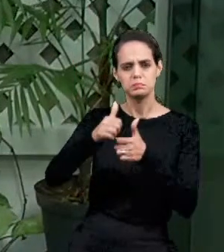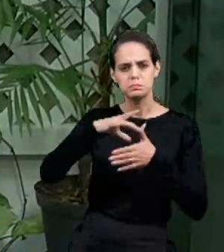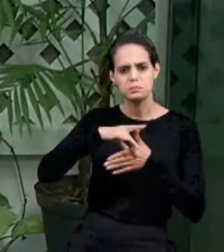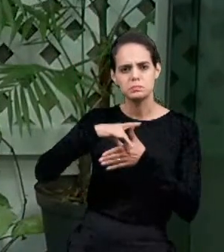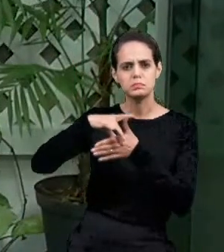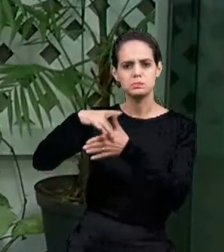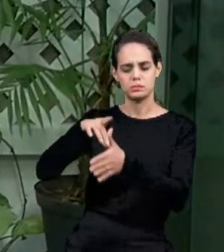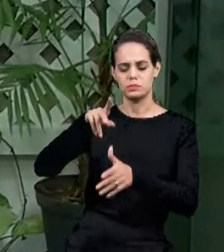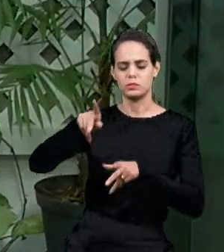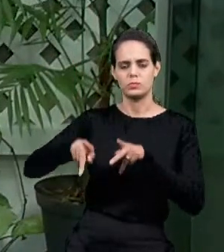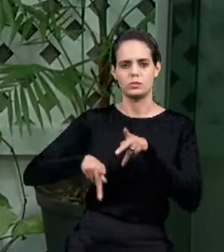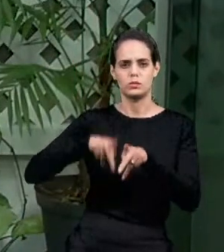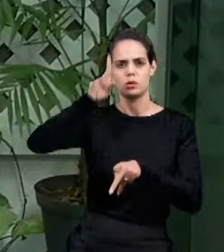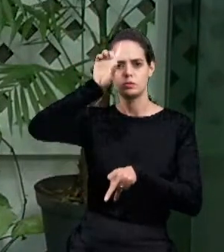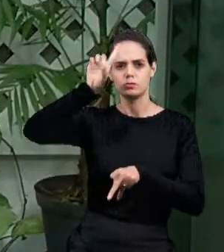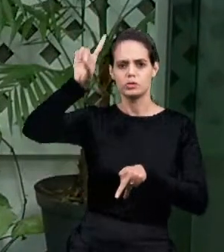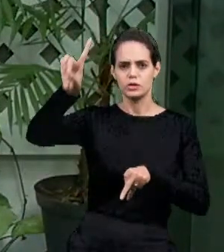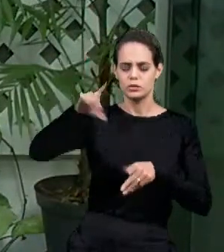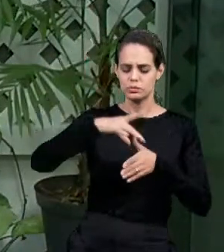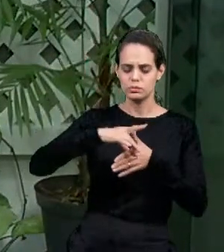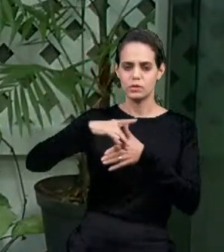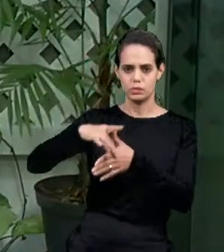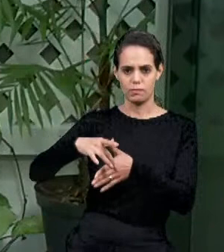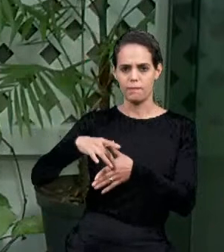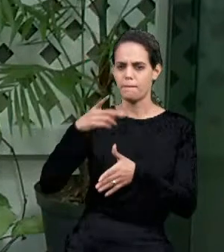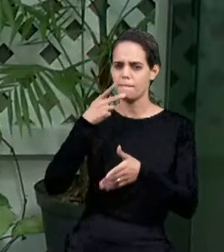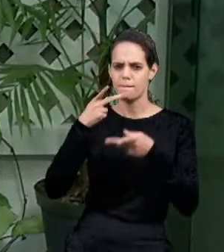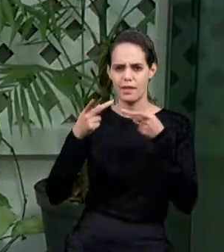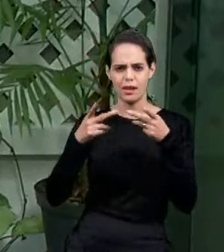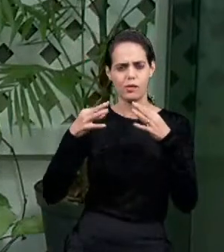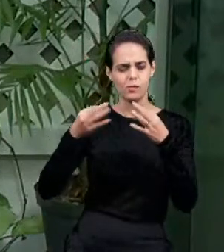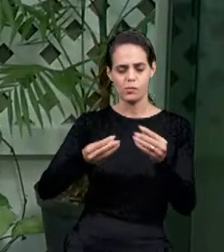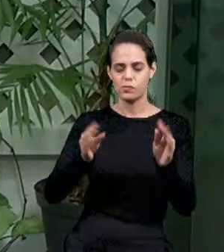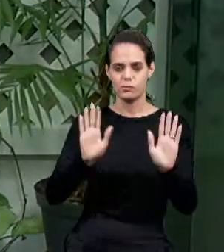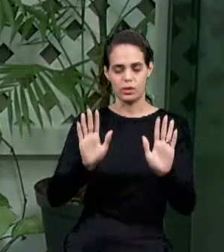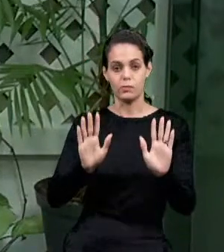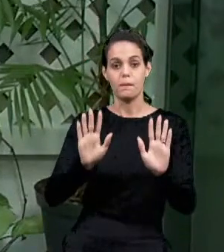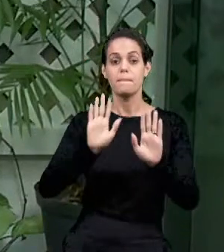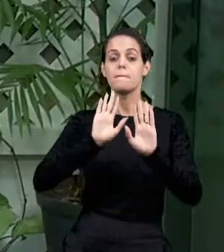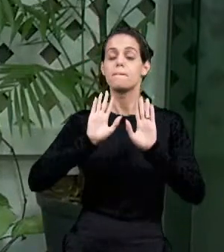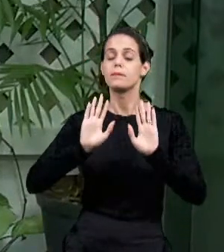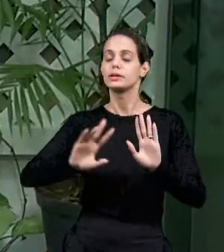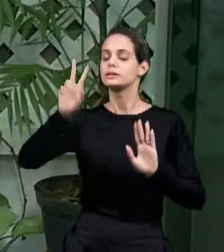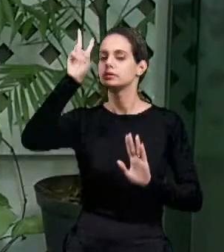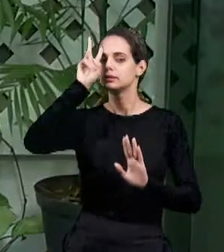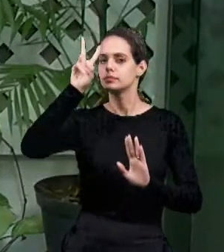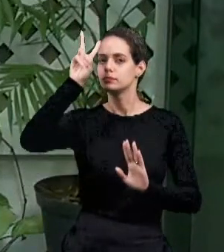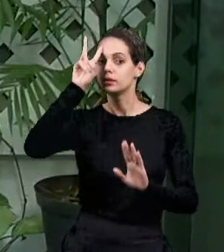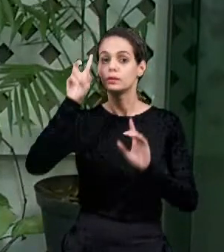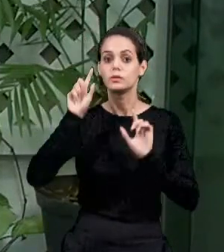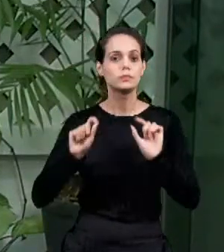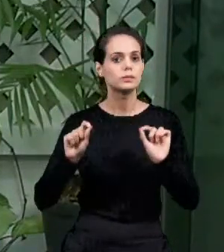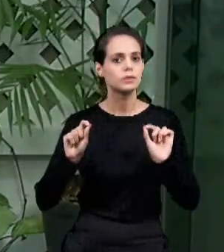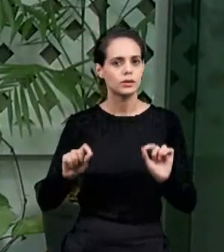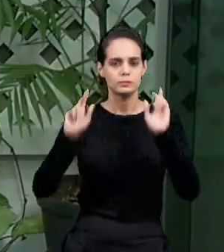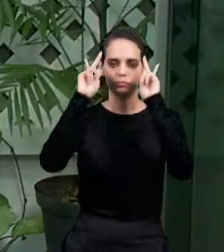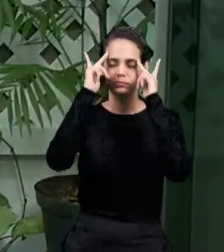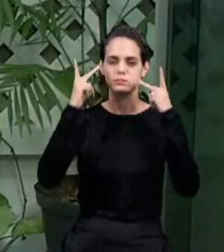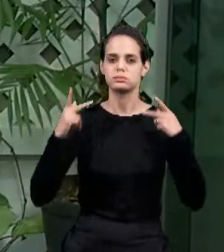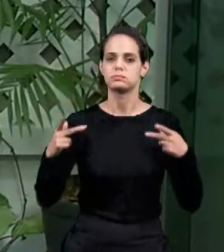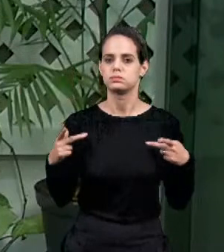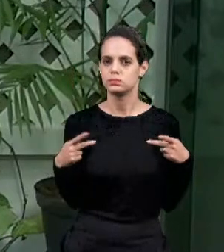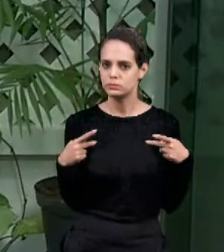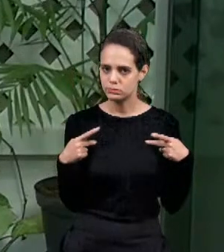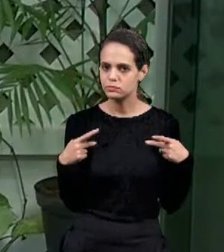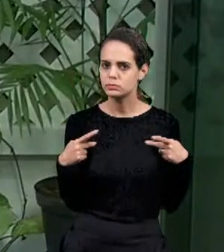do seu povo. Não vamos tocar nisso, mas lembrar o seguinte: é que o homem em